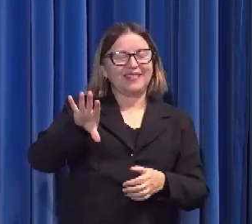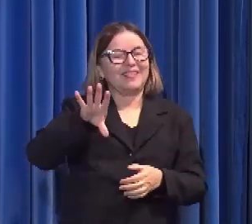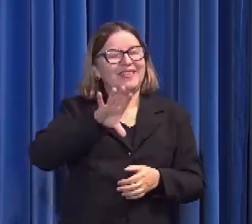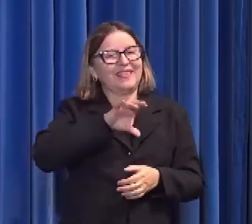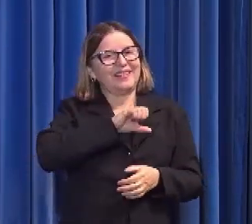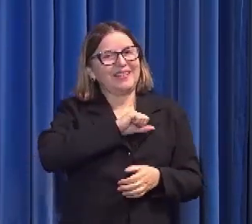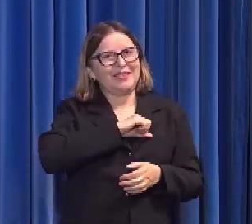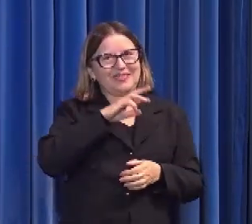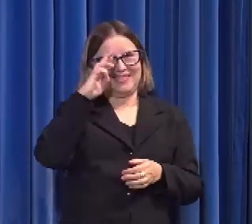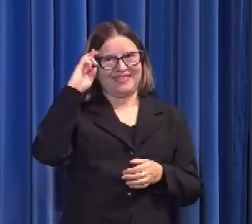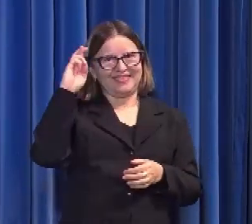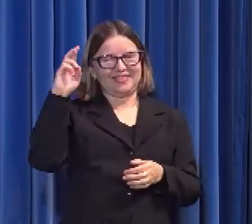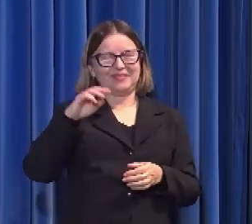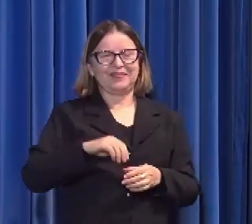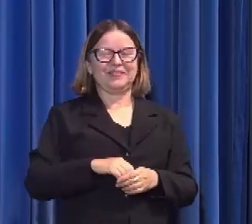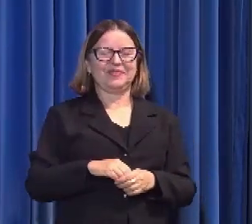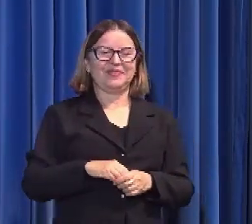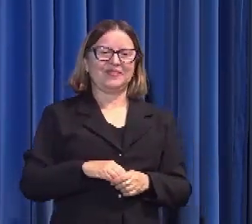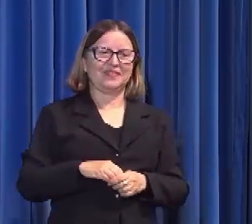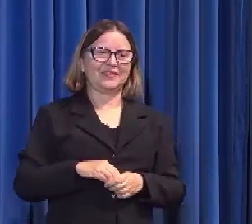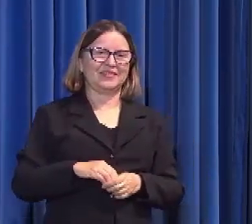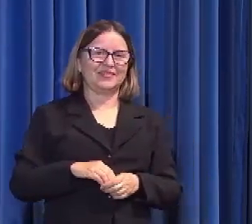e tem outra opção